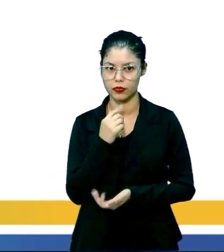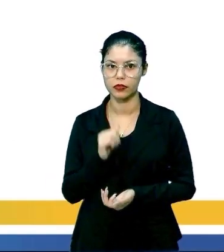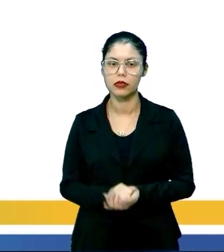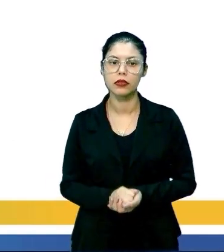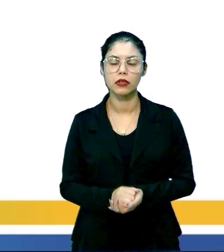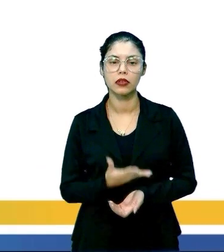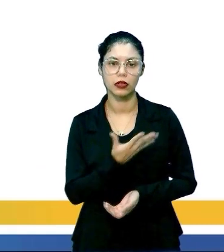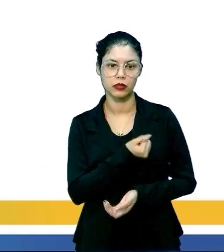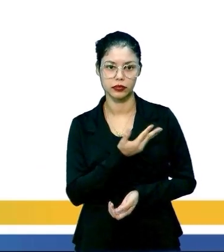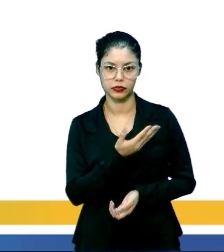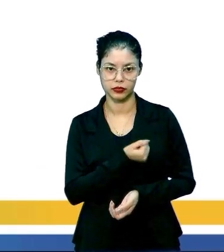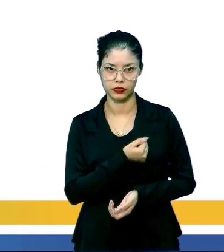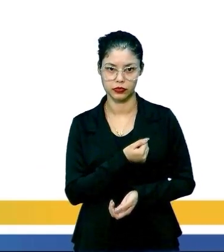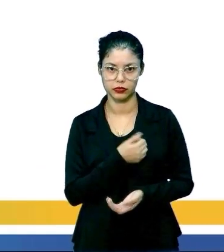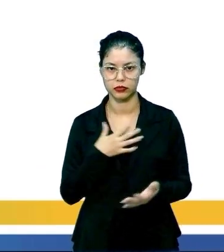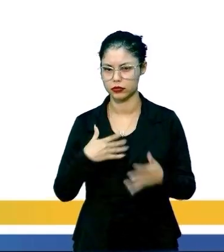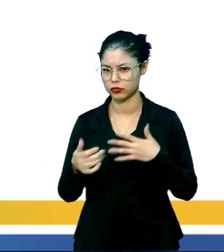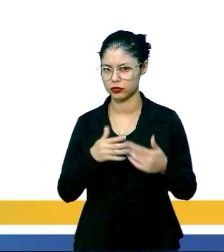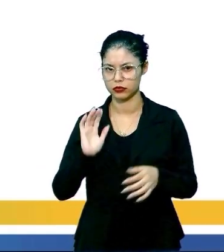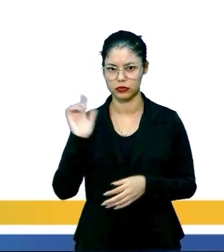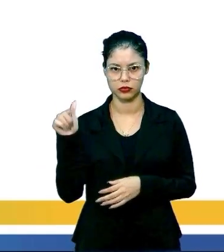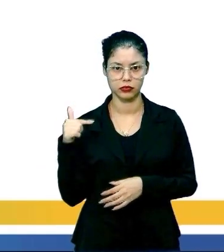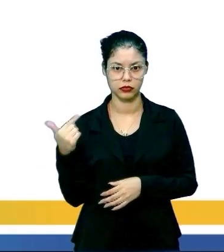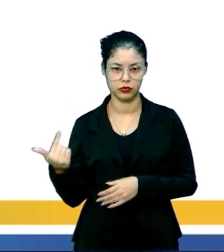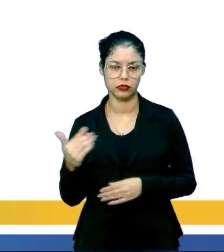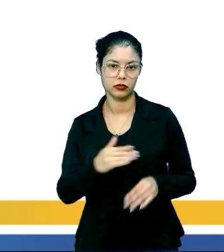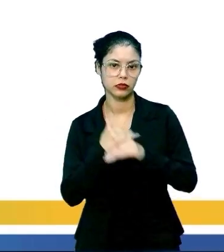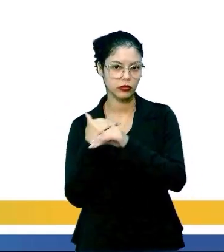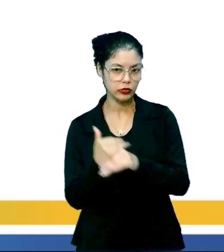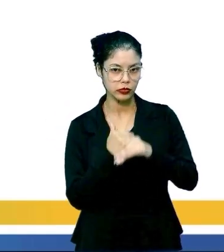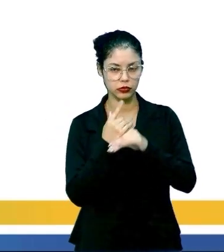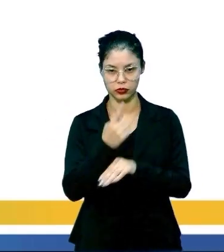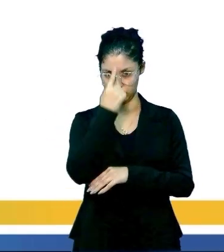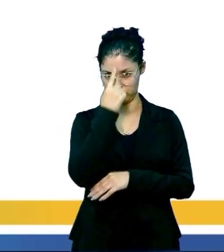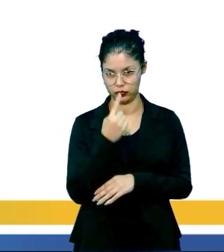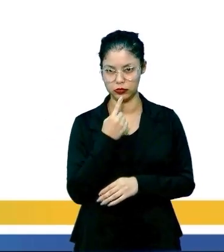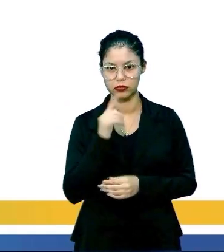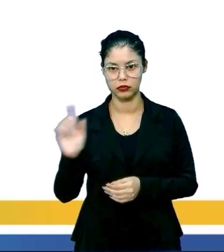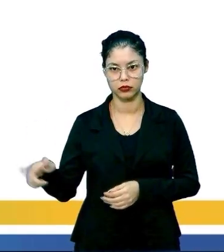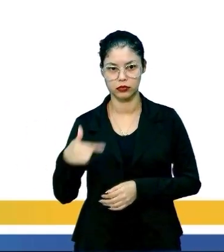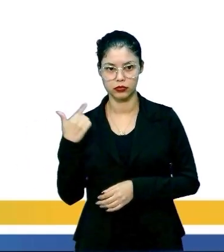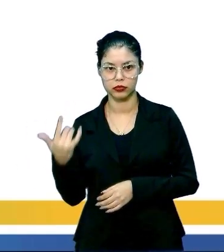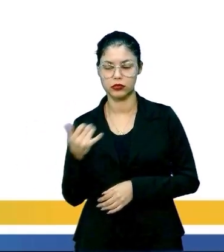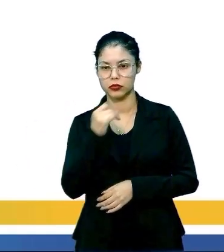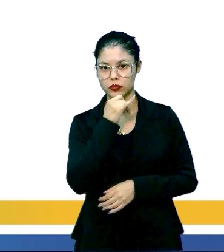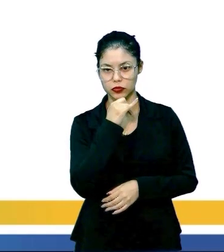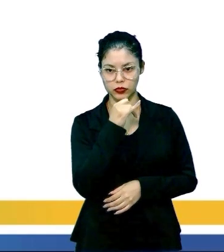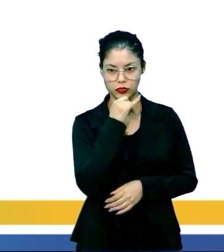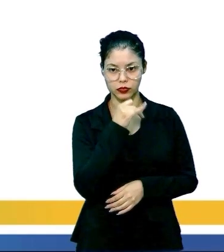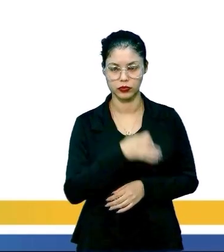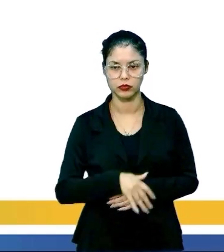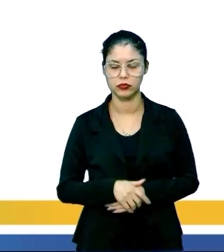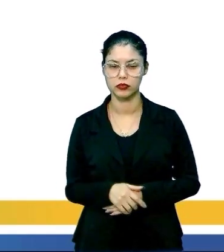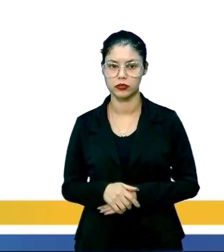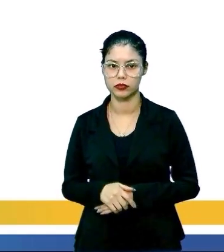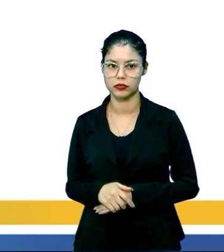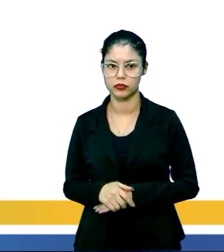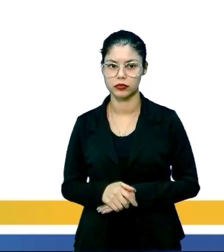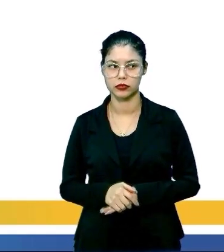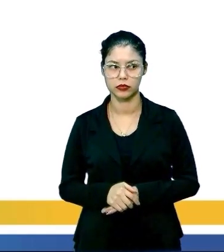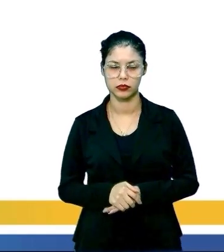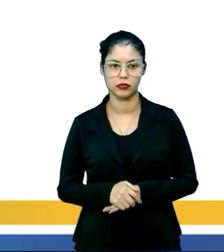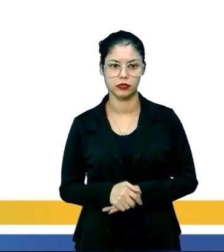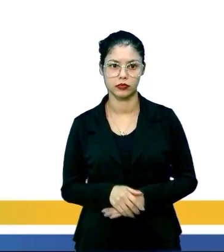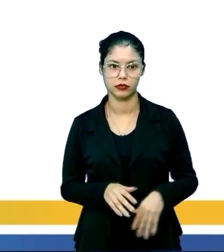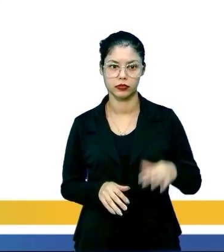a imagem de um número qualquer é igual à imagem do seu oposto.